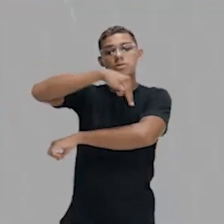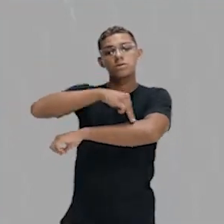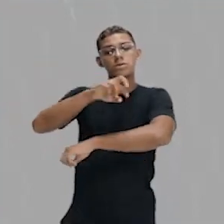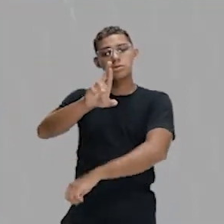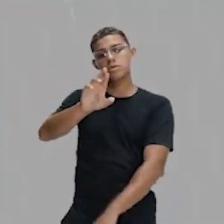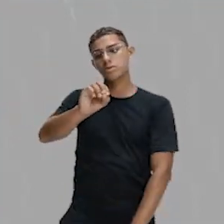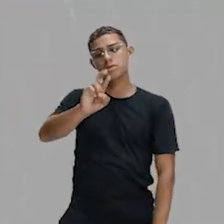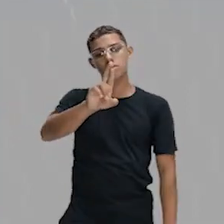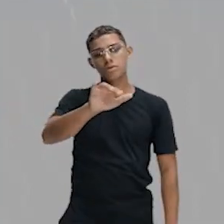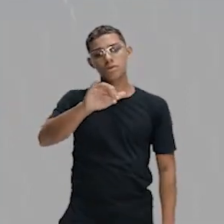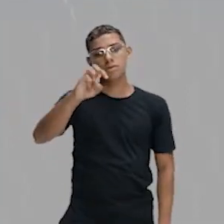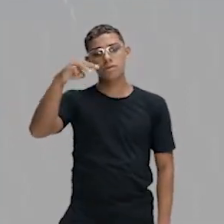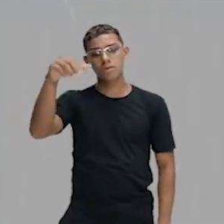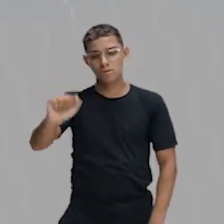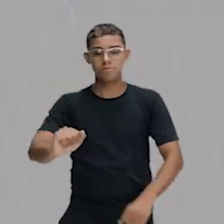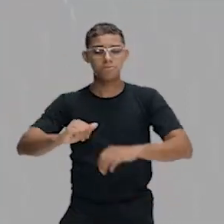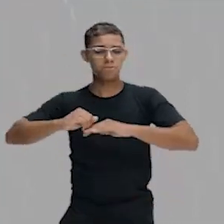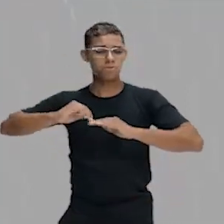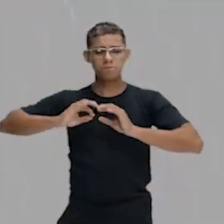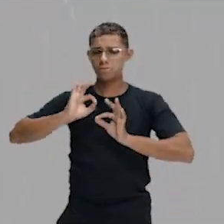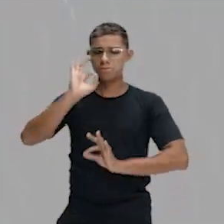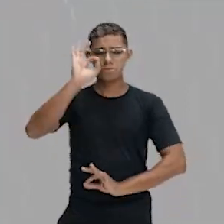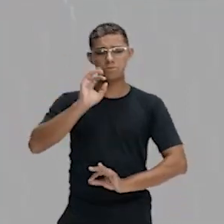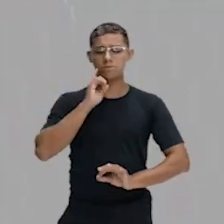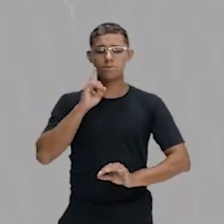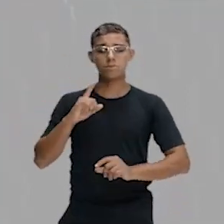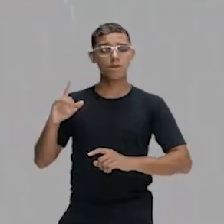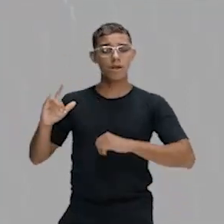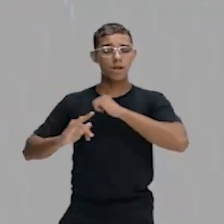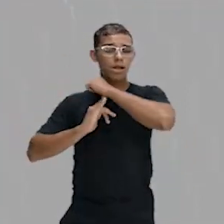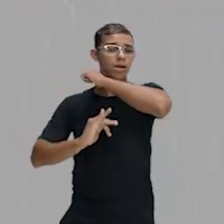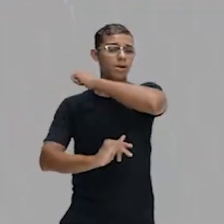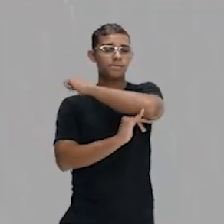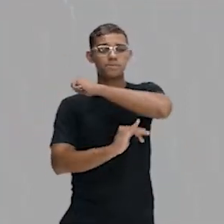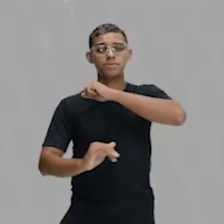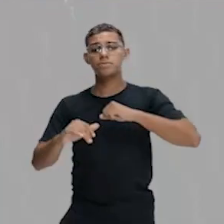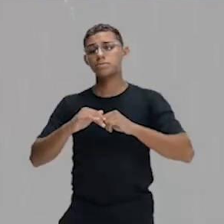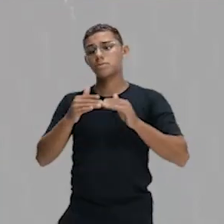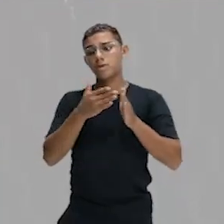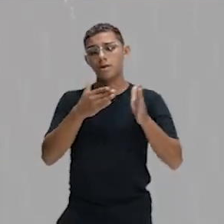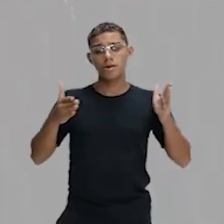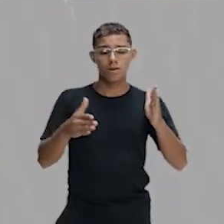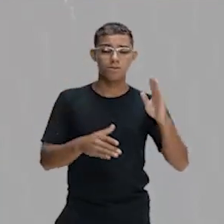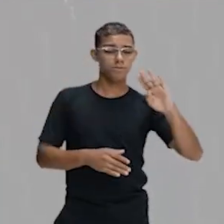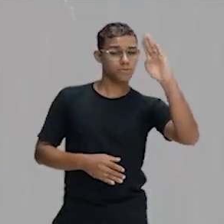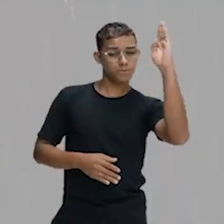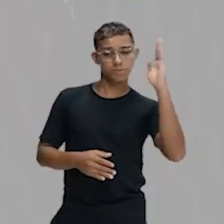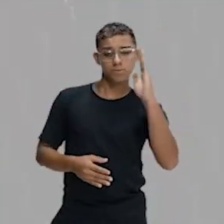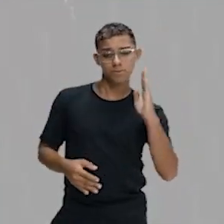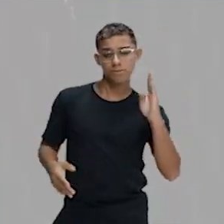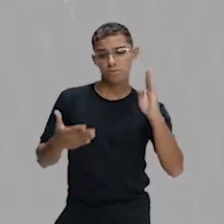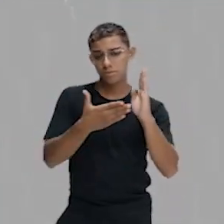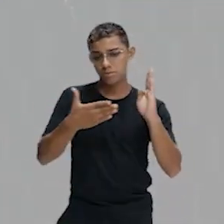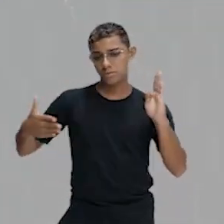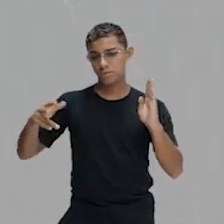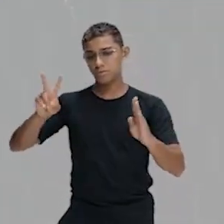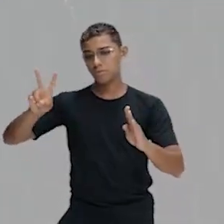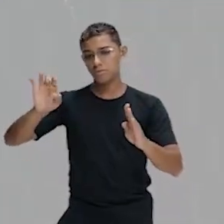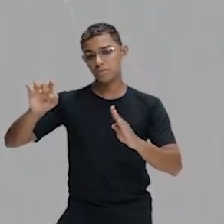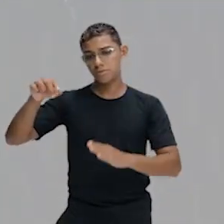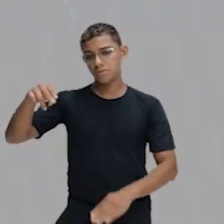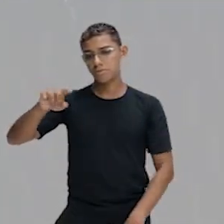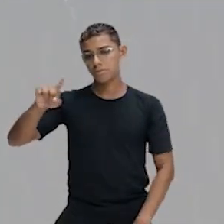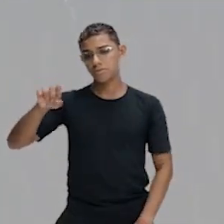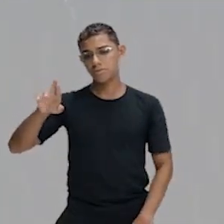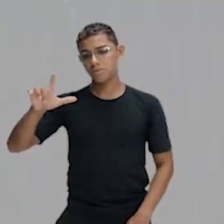gente pode encontrar no domínio amazônico, que é o Monte Roraima. Fica na fronteira entre Brasil, Venezuela